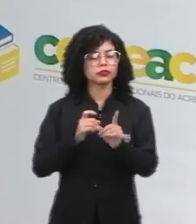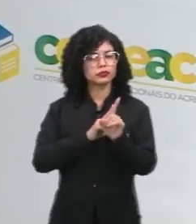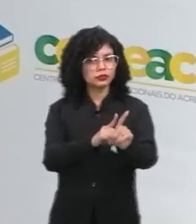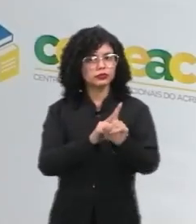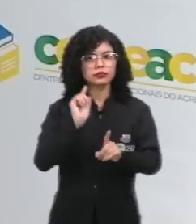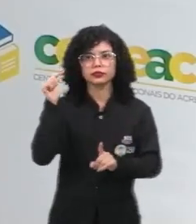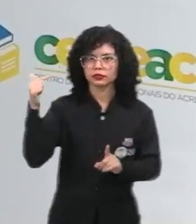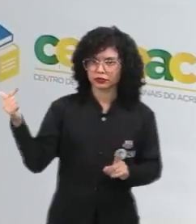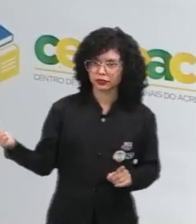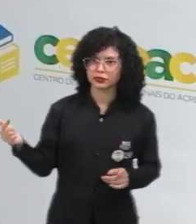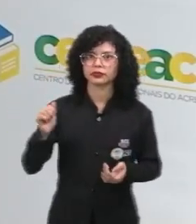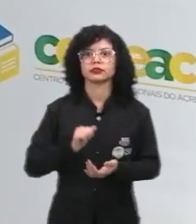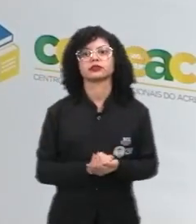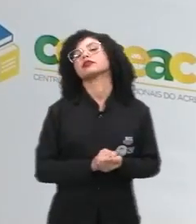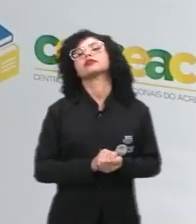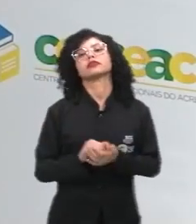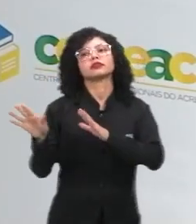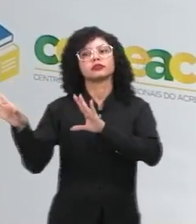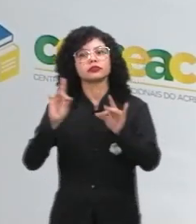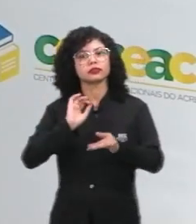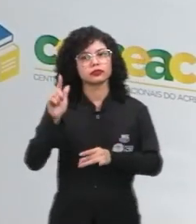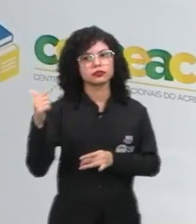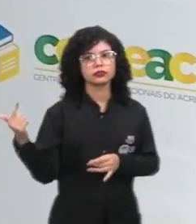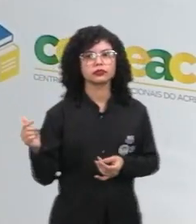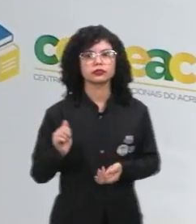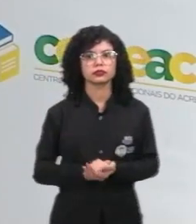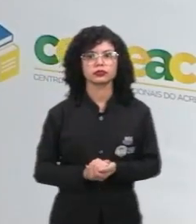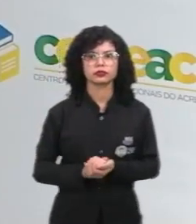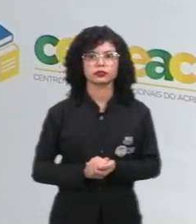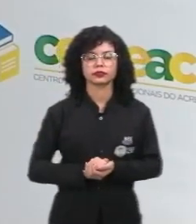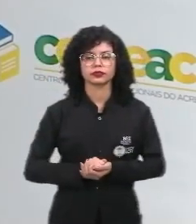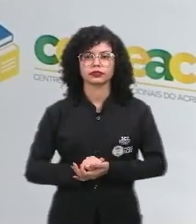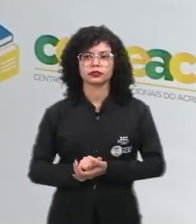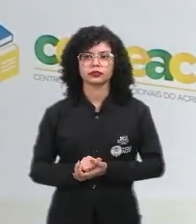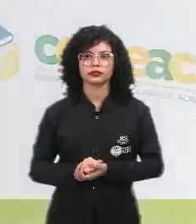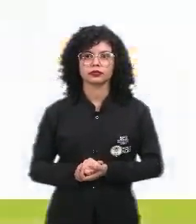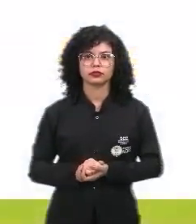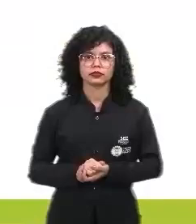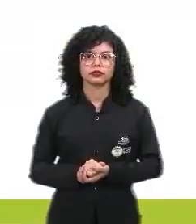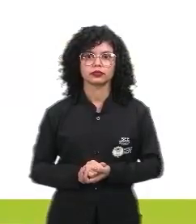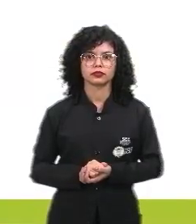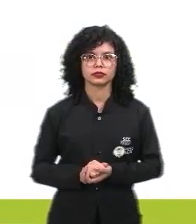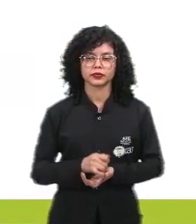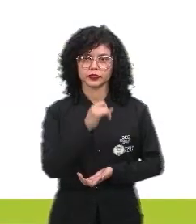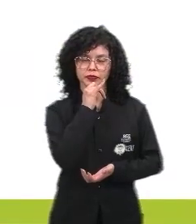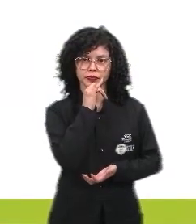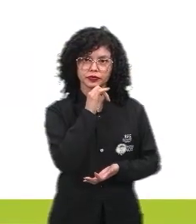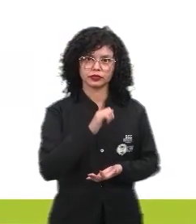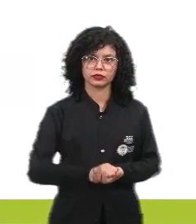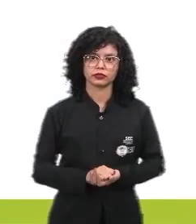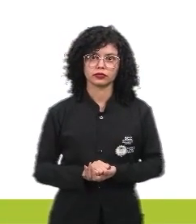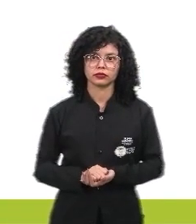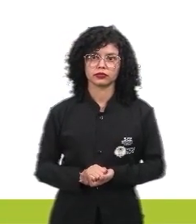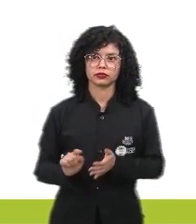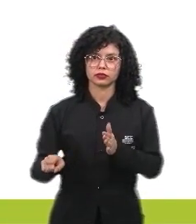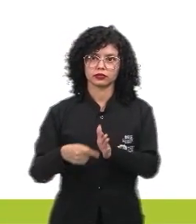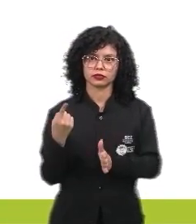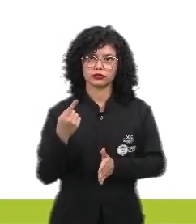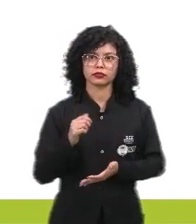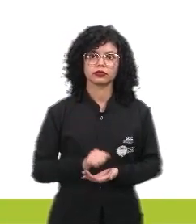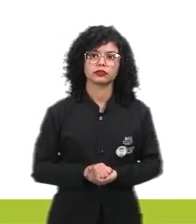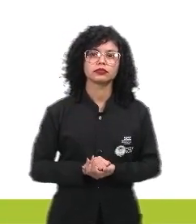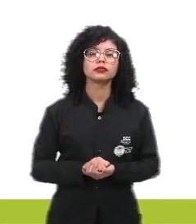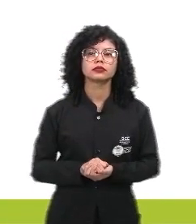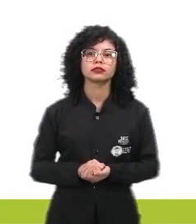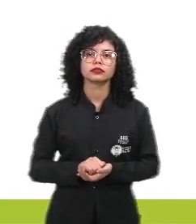de outras, né, que vão trazer outras, porque é um ciclo. A primeira delas, por exemplo, né, a primeira fase da Revolução